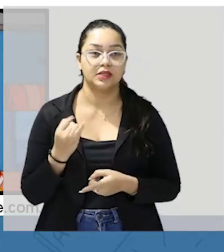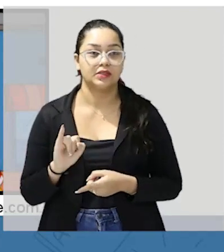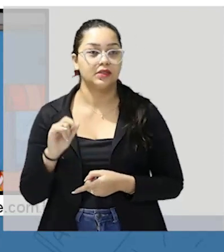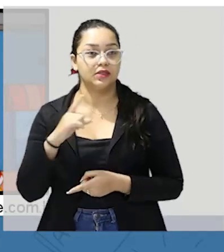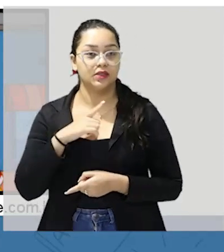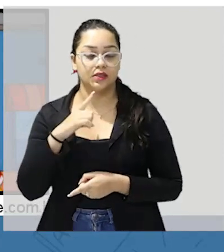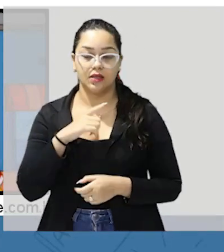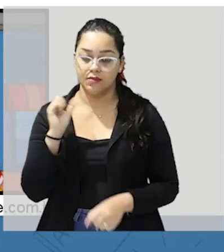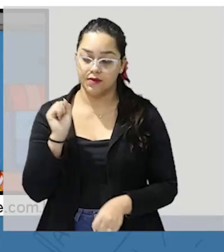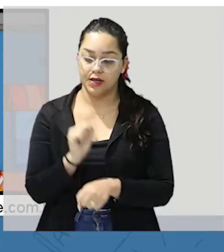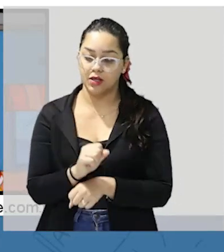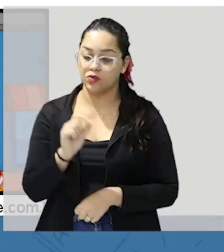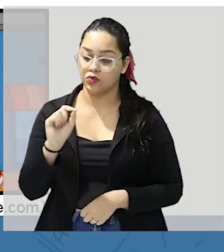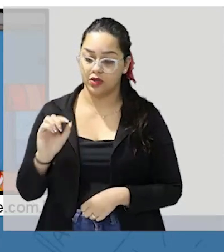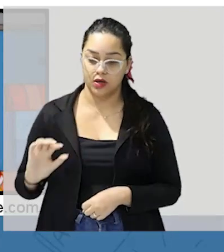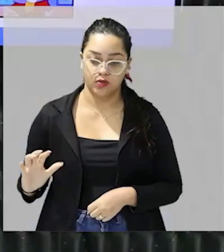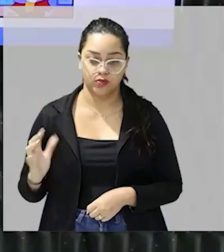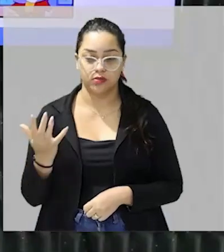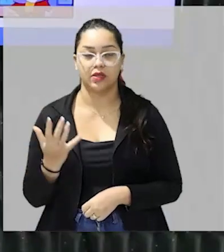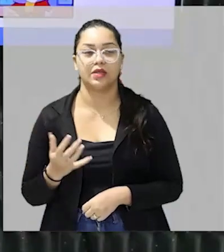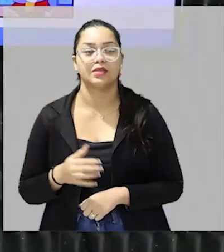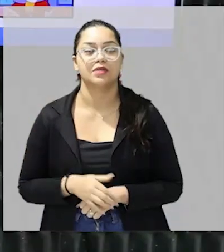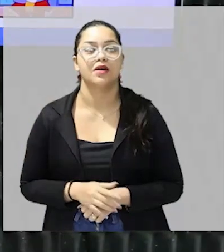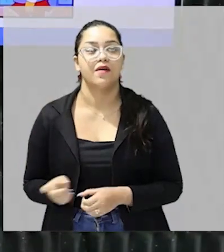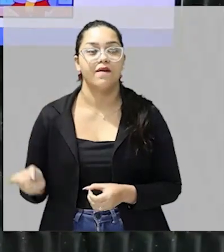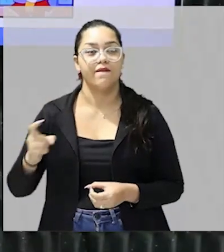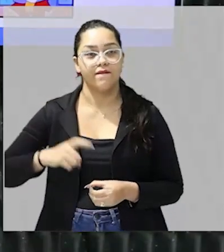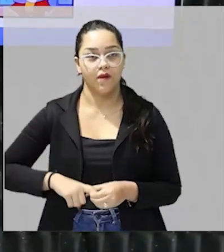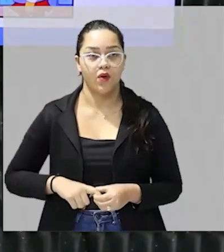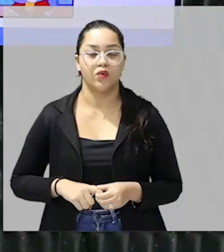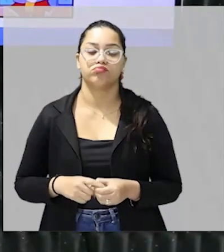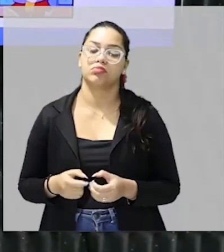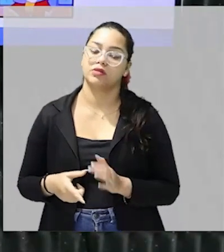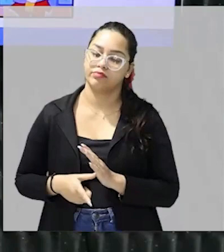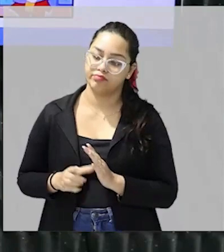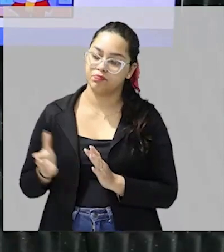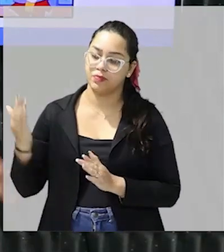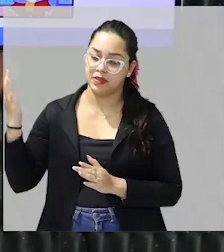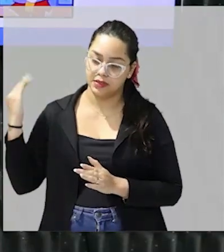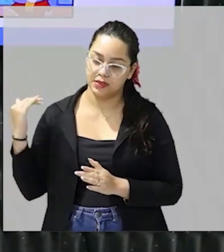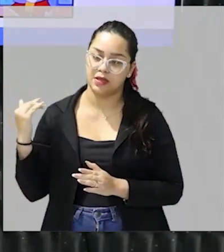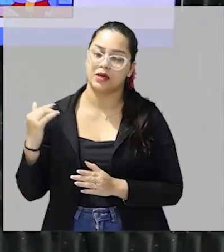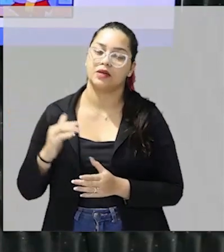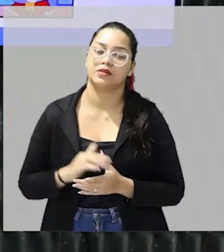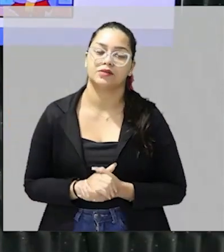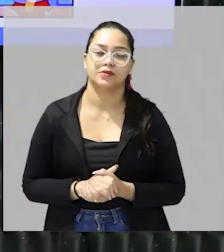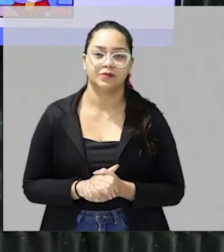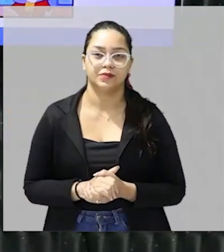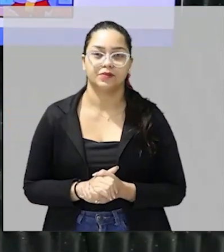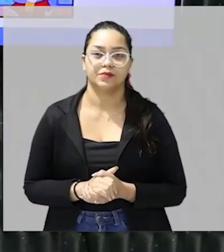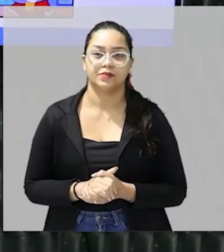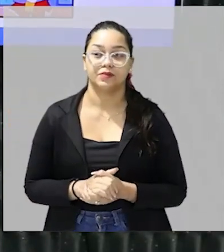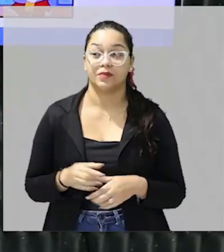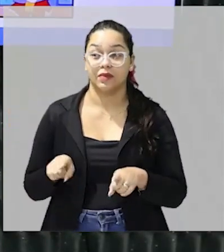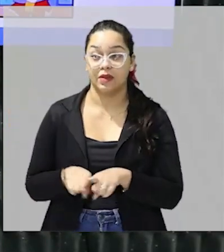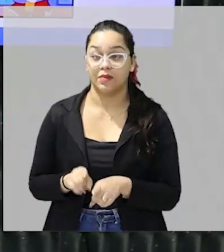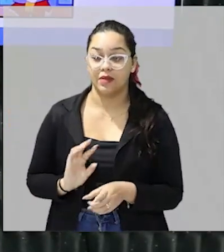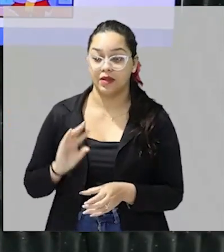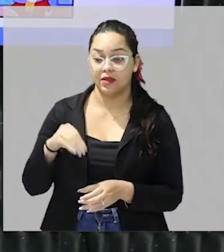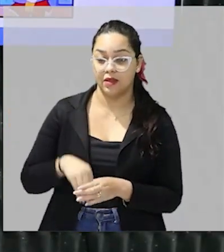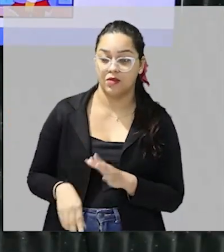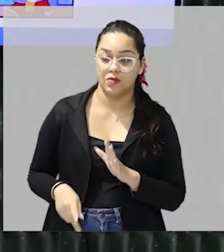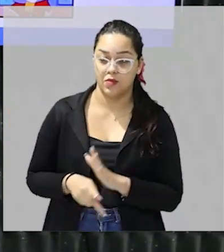a interrupção, o que acontece? O indivíduo ele volta para as suas condições iniciais ao treinamento. Até dentro das